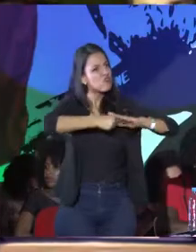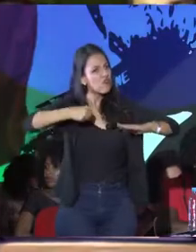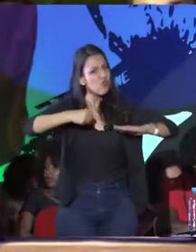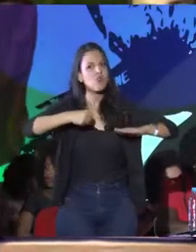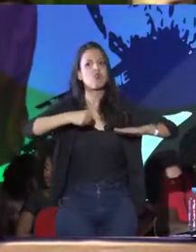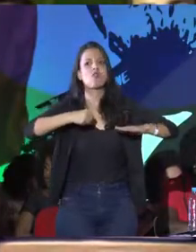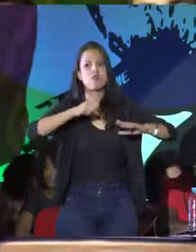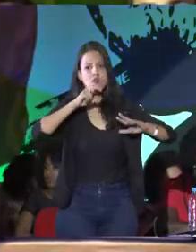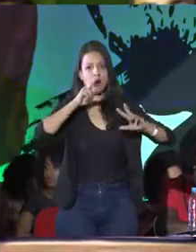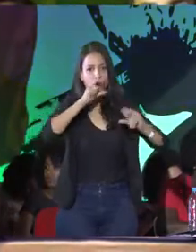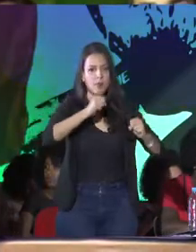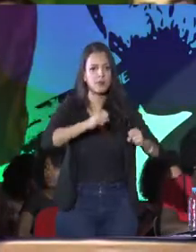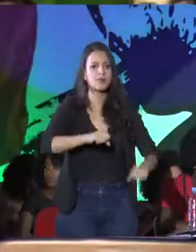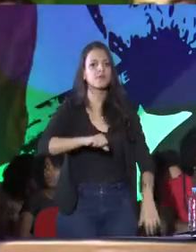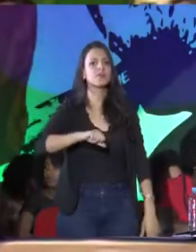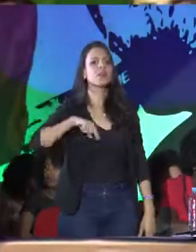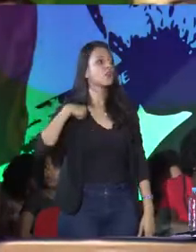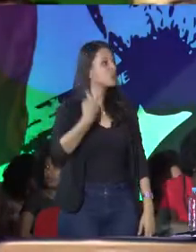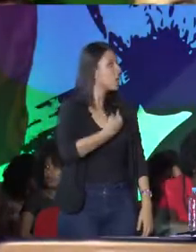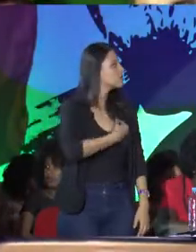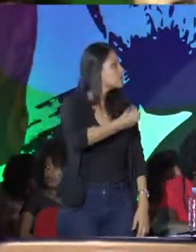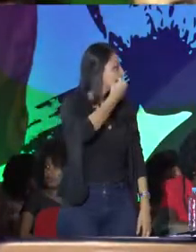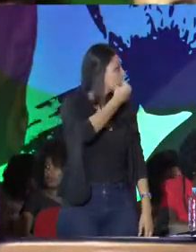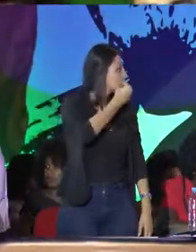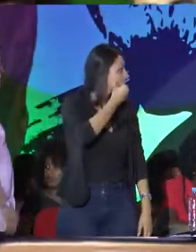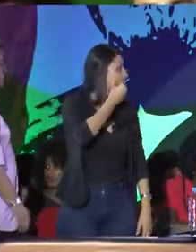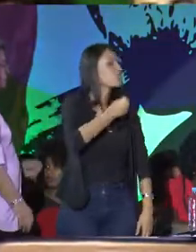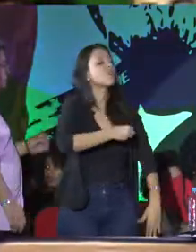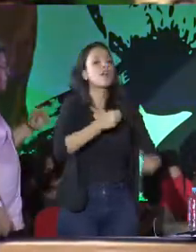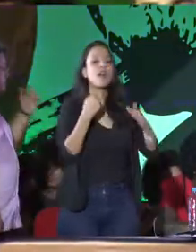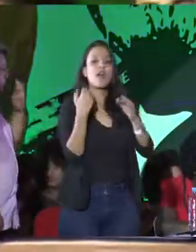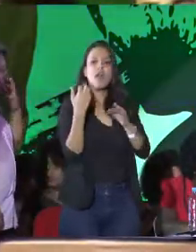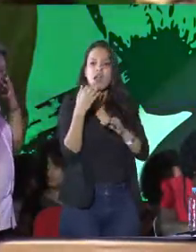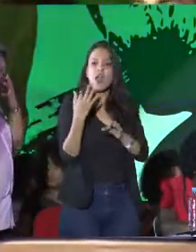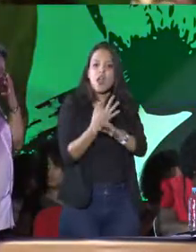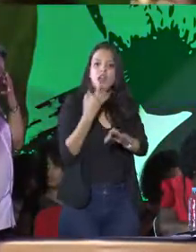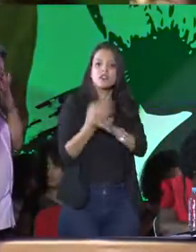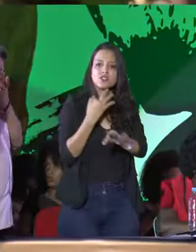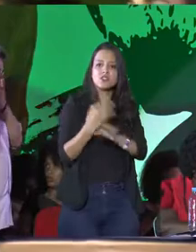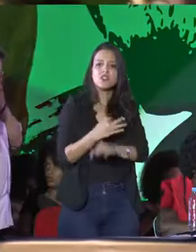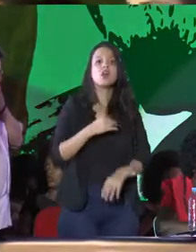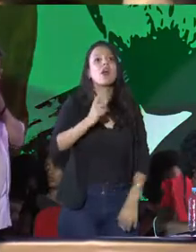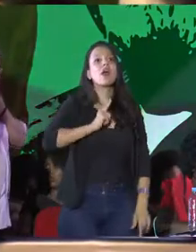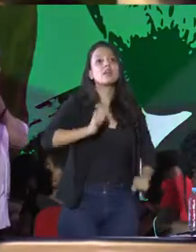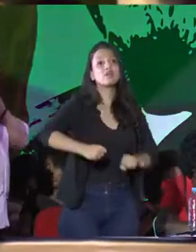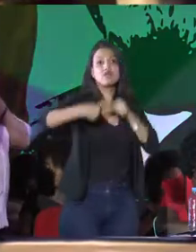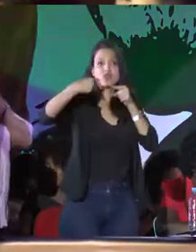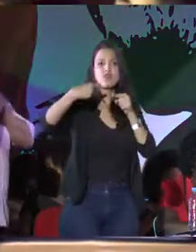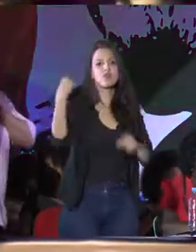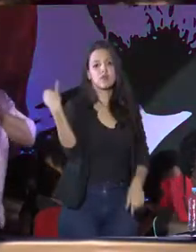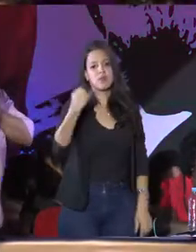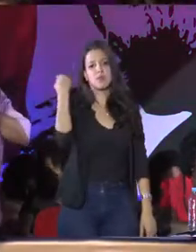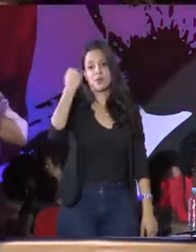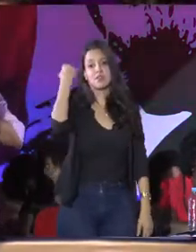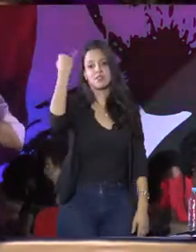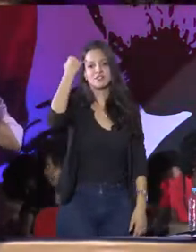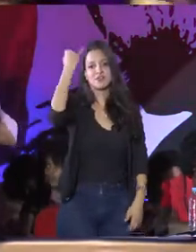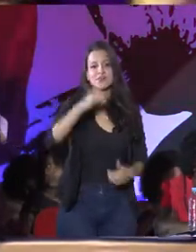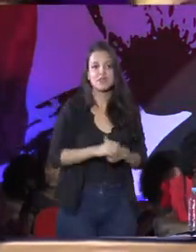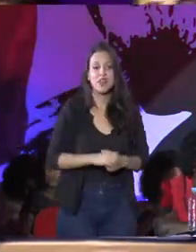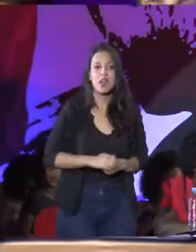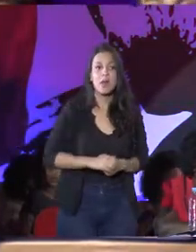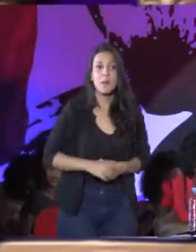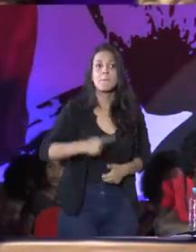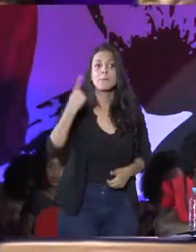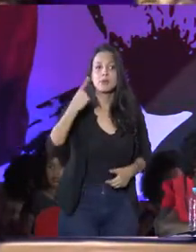resistindo nas ruas, nós vamos resistir e nós temos desafio muito importante. Em primeiro lugar, continuar